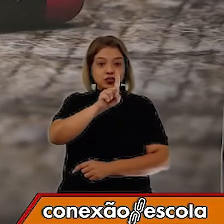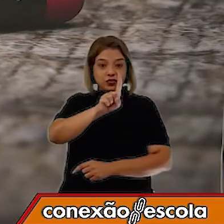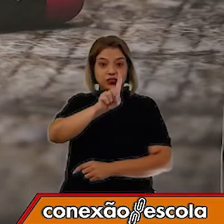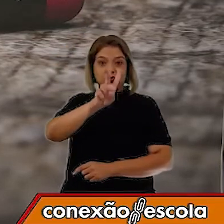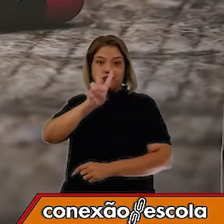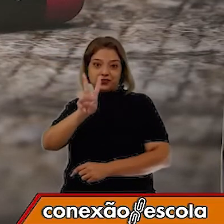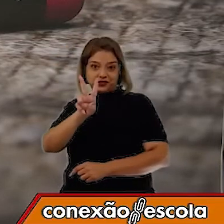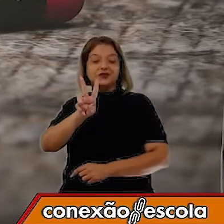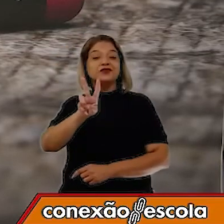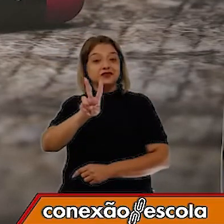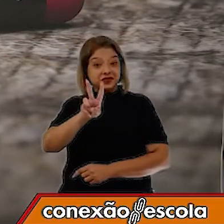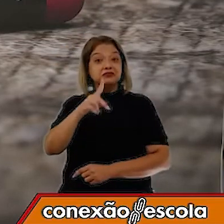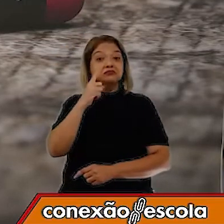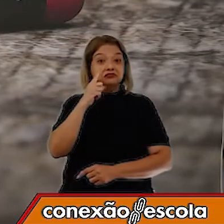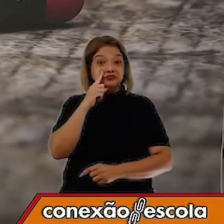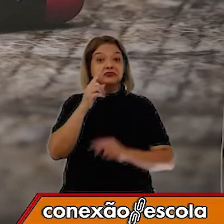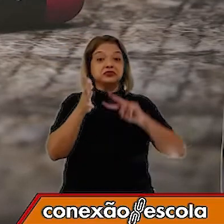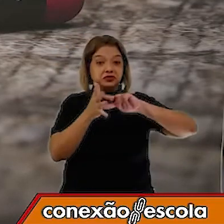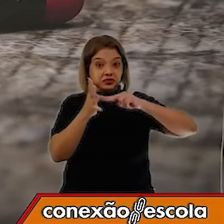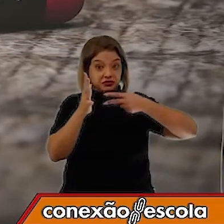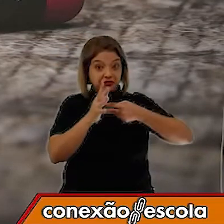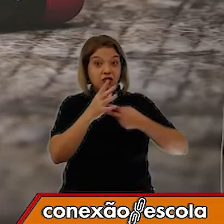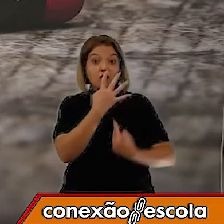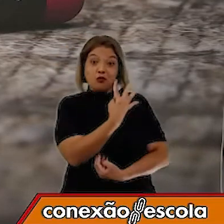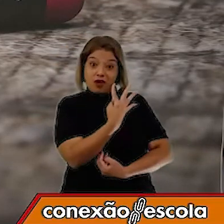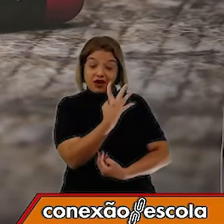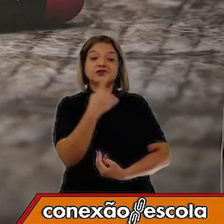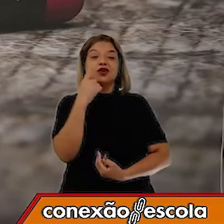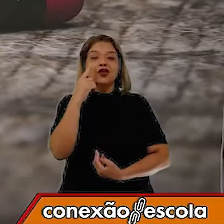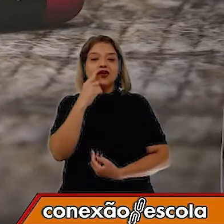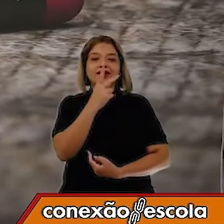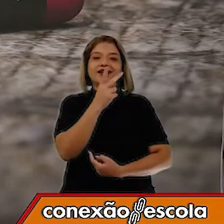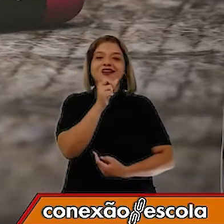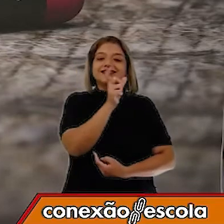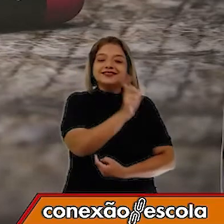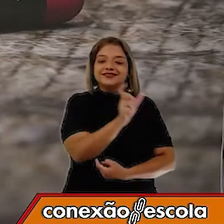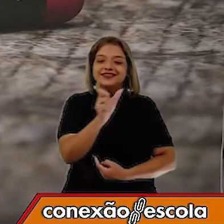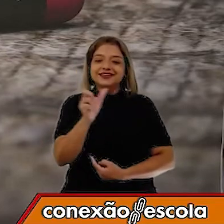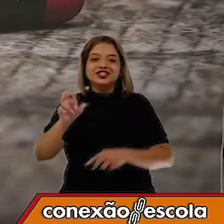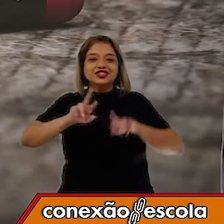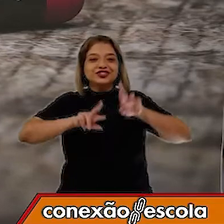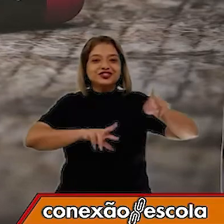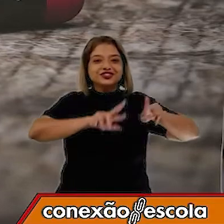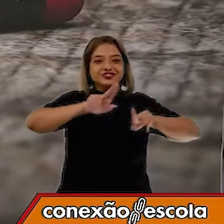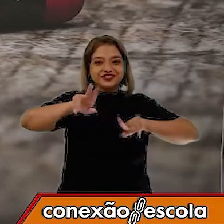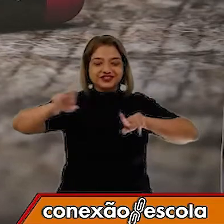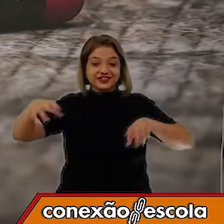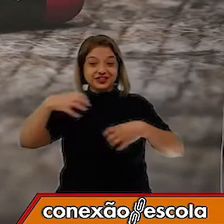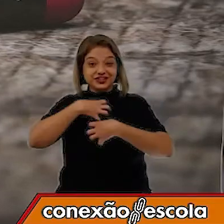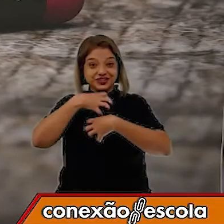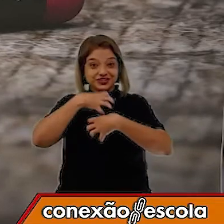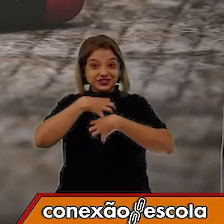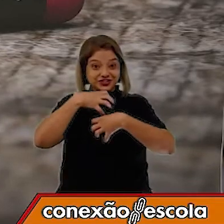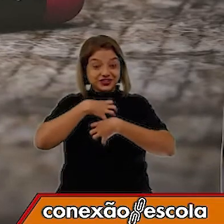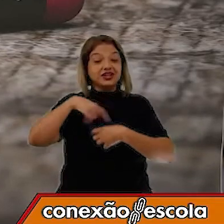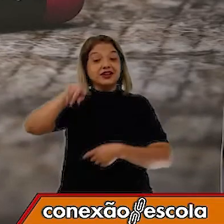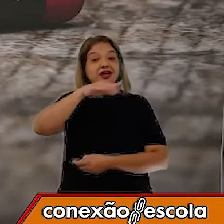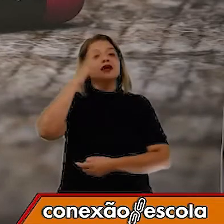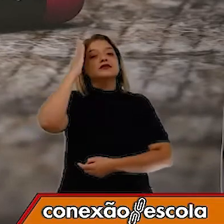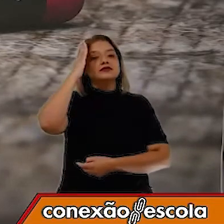os 3 jeitos de palavras, símbolos, quer dizer que temos quantas